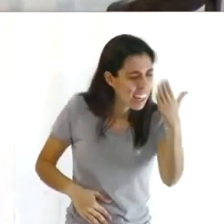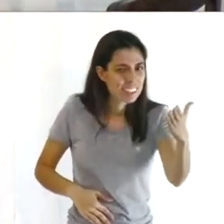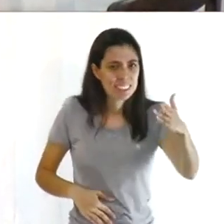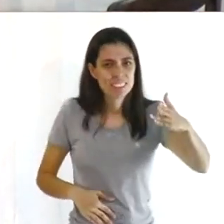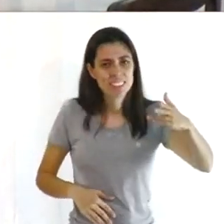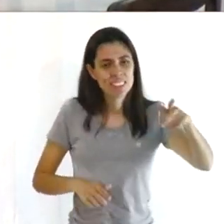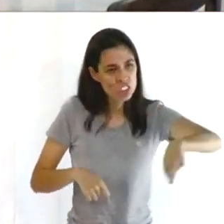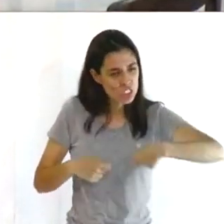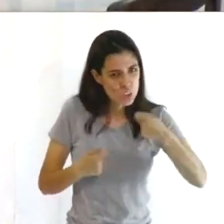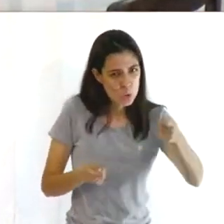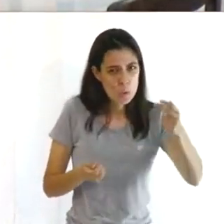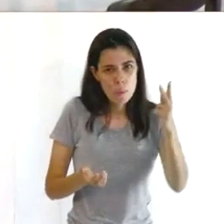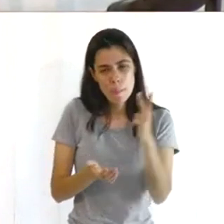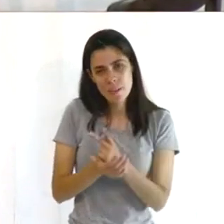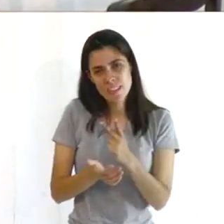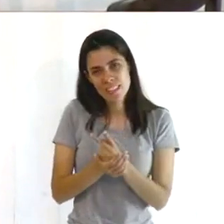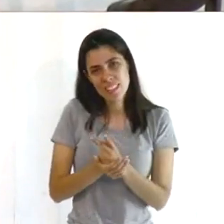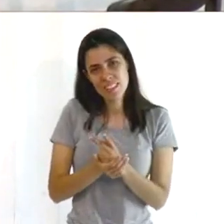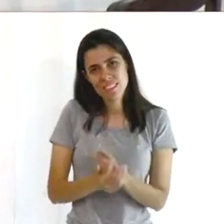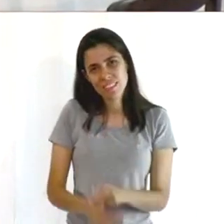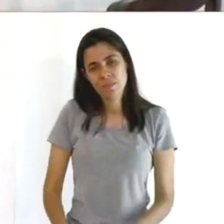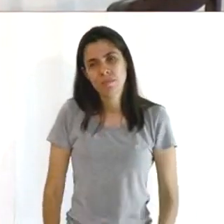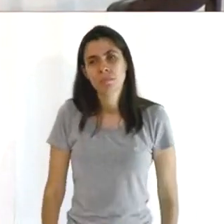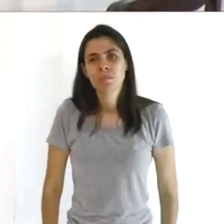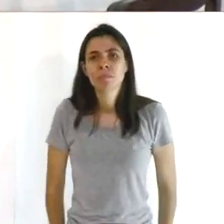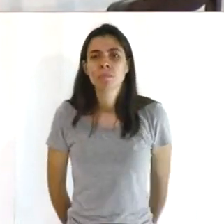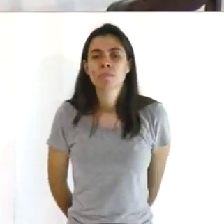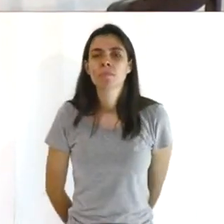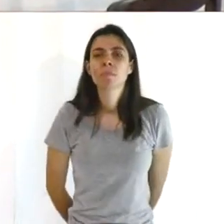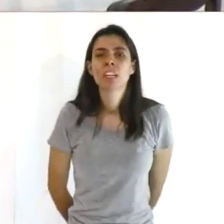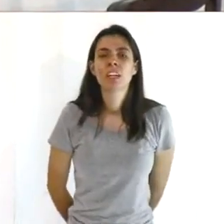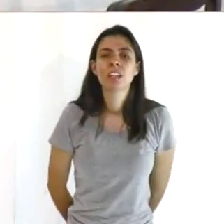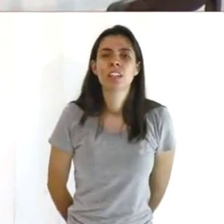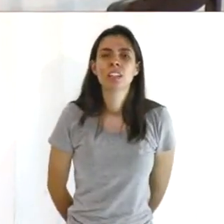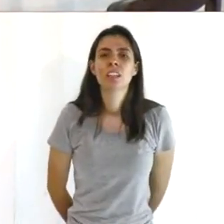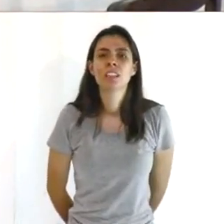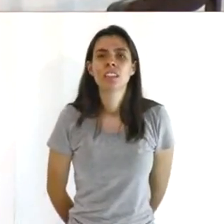Irmãos, até quando, Senhor?